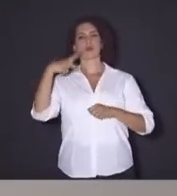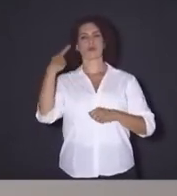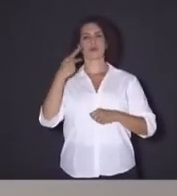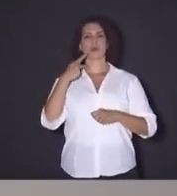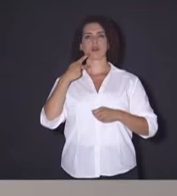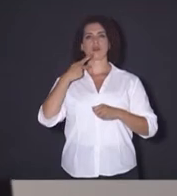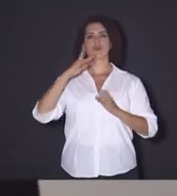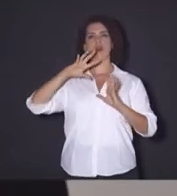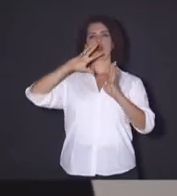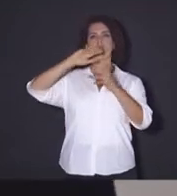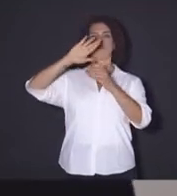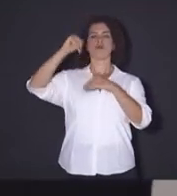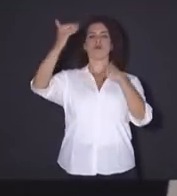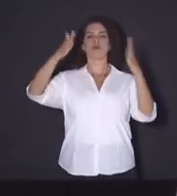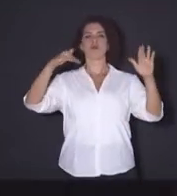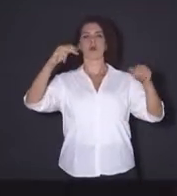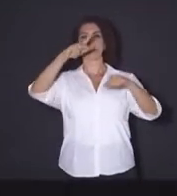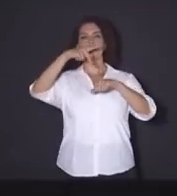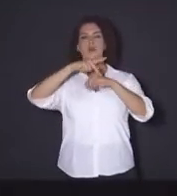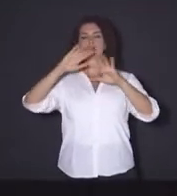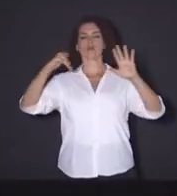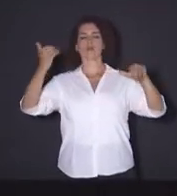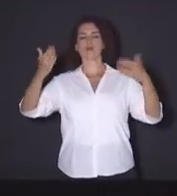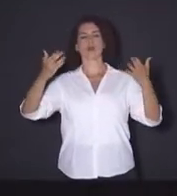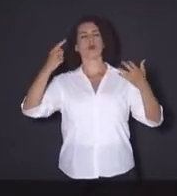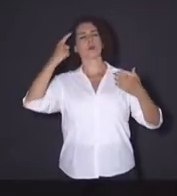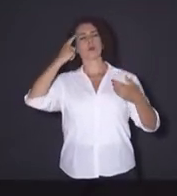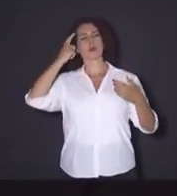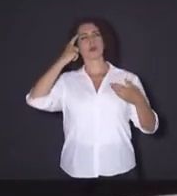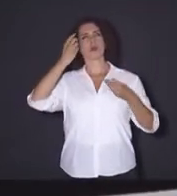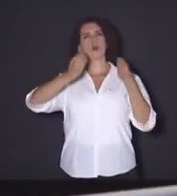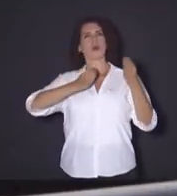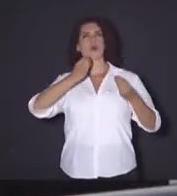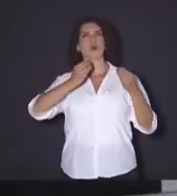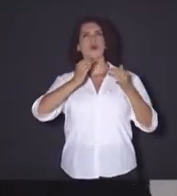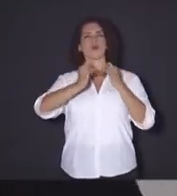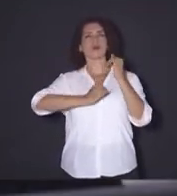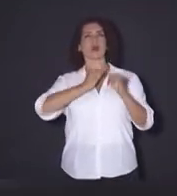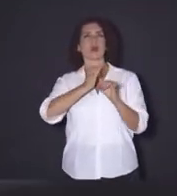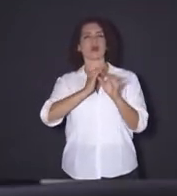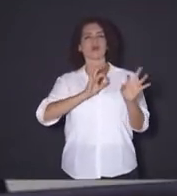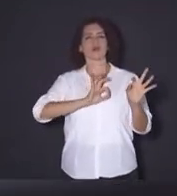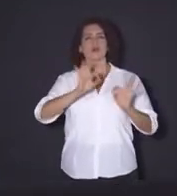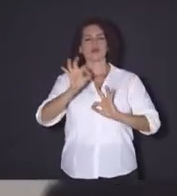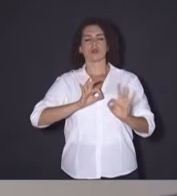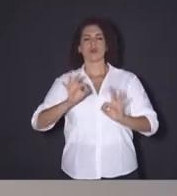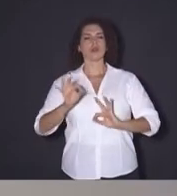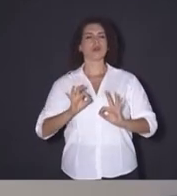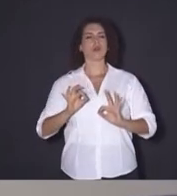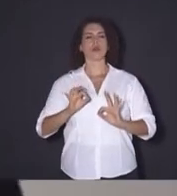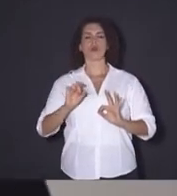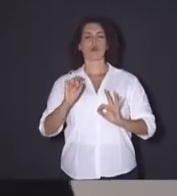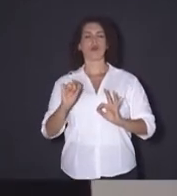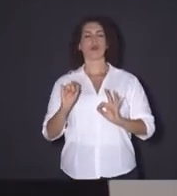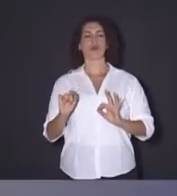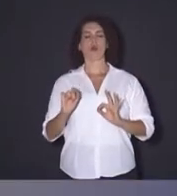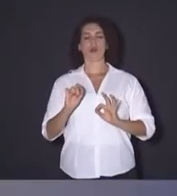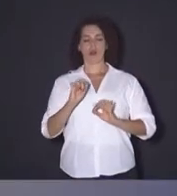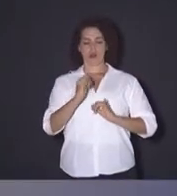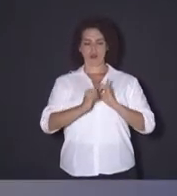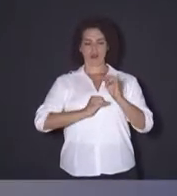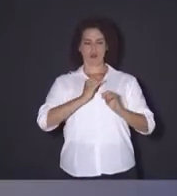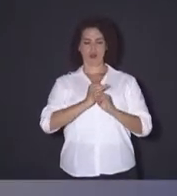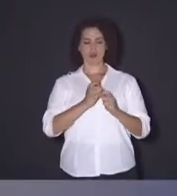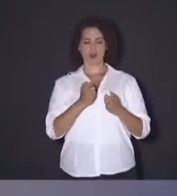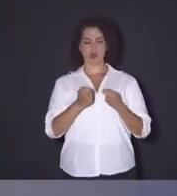quando falamos de uma nova governança para a internet, estamos pensando na ideia de que não é possível que a internet tenha um controle